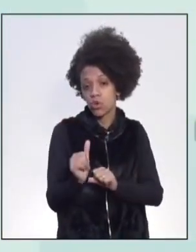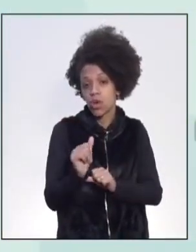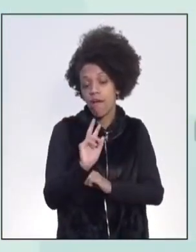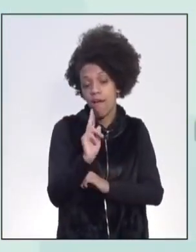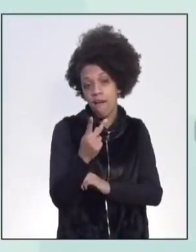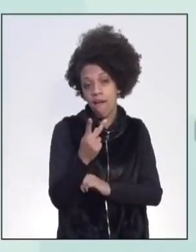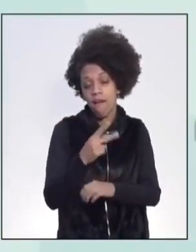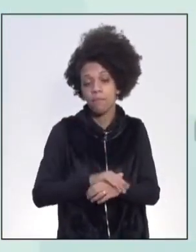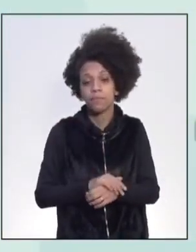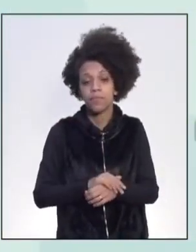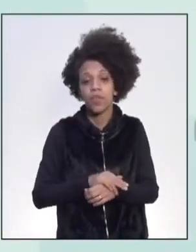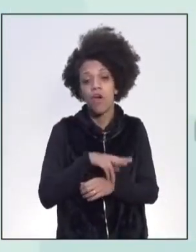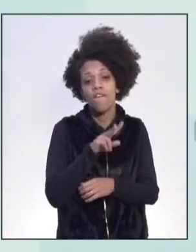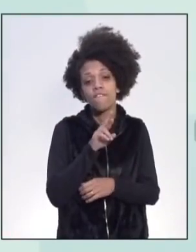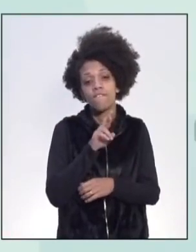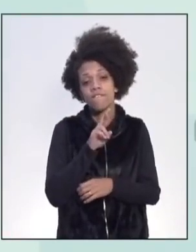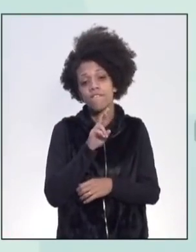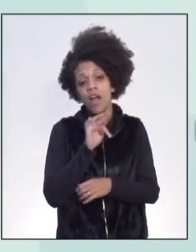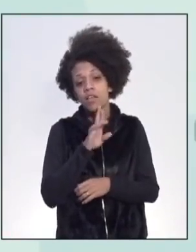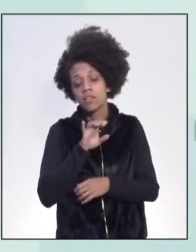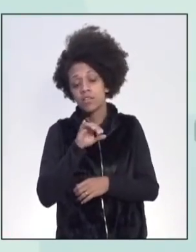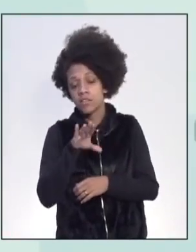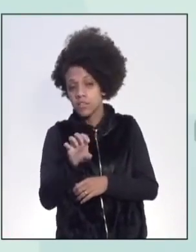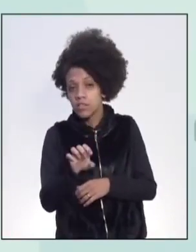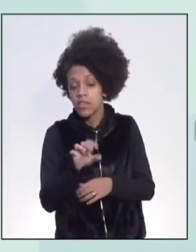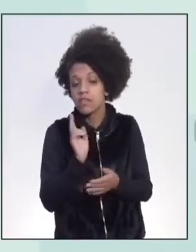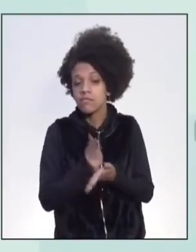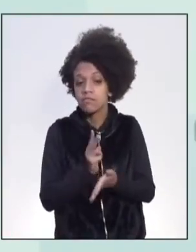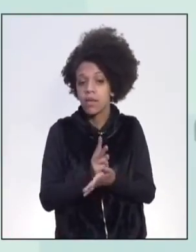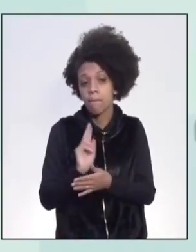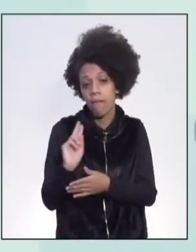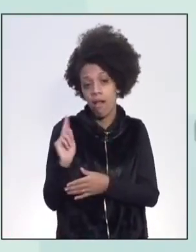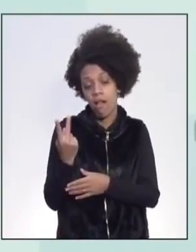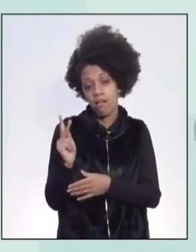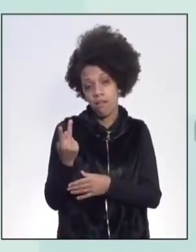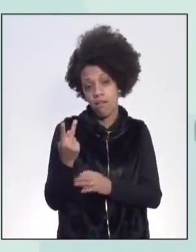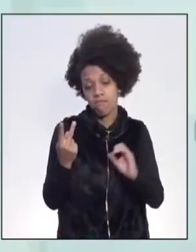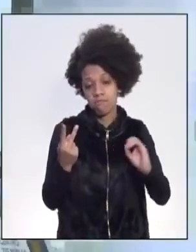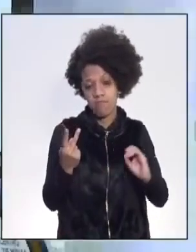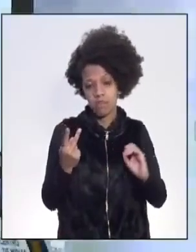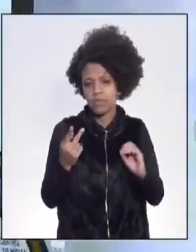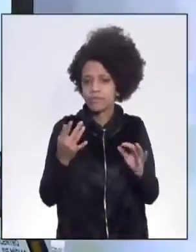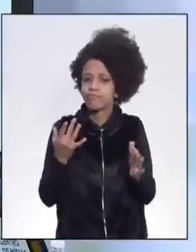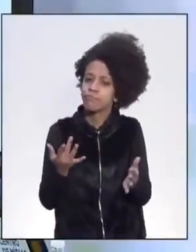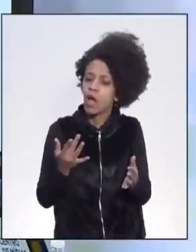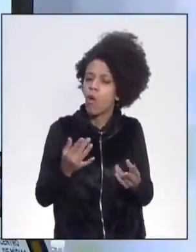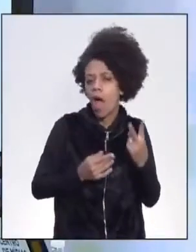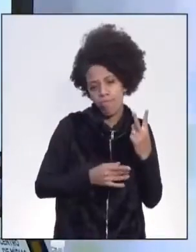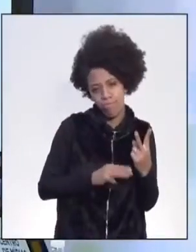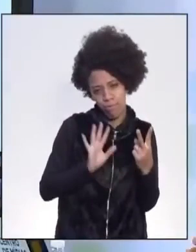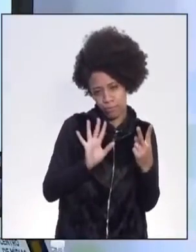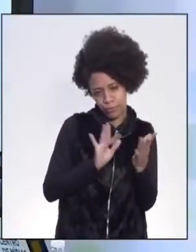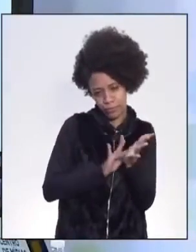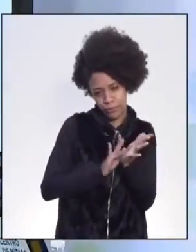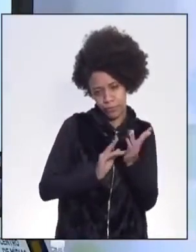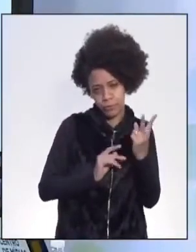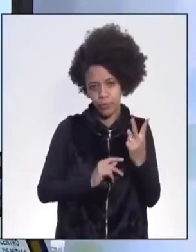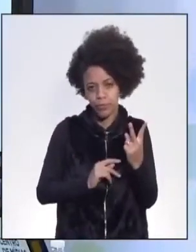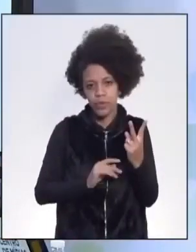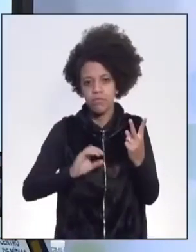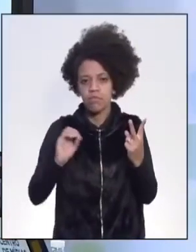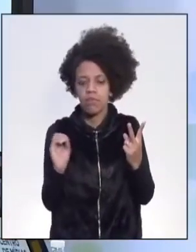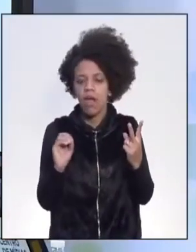H. O vértice da minha parábola sempre vai ser H e 0. Então, faz de conta que meu H é 2. Vai ser 2 e 0. Não,